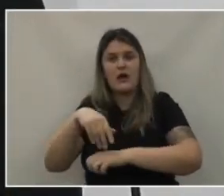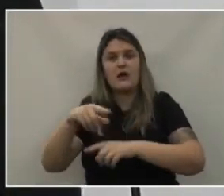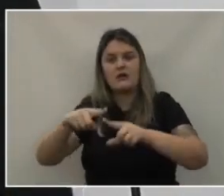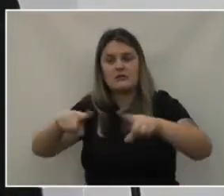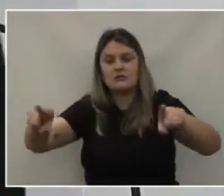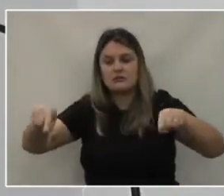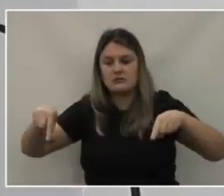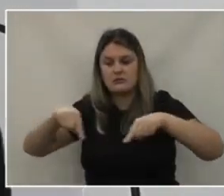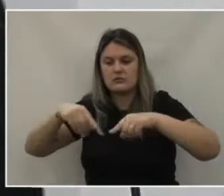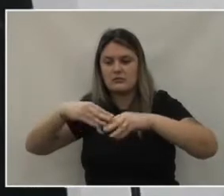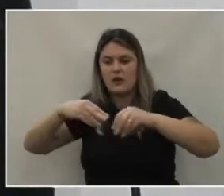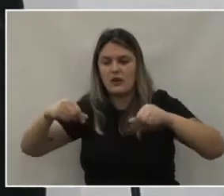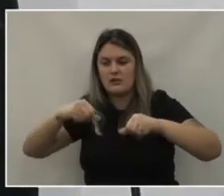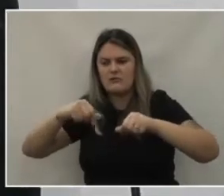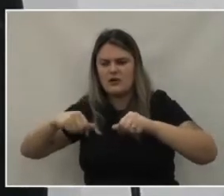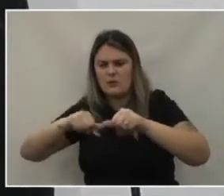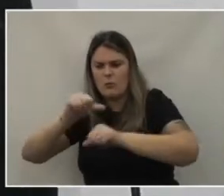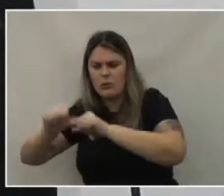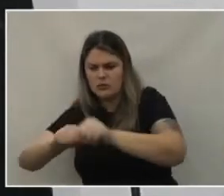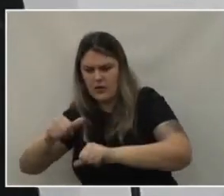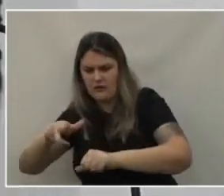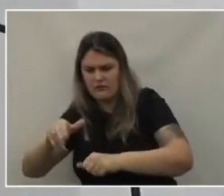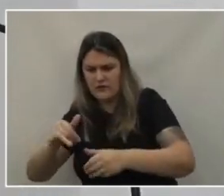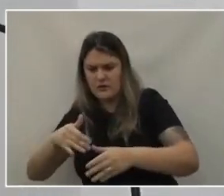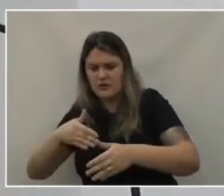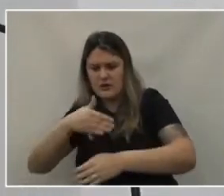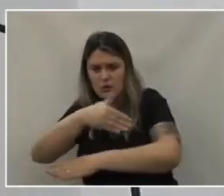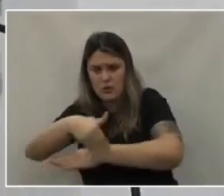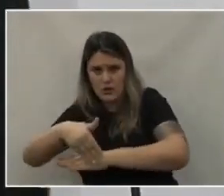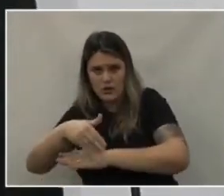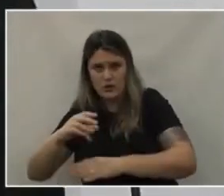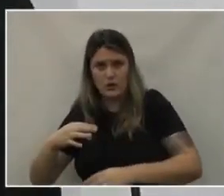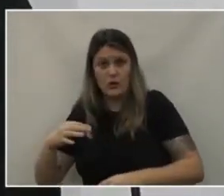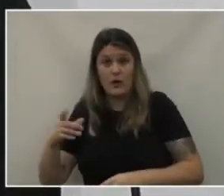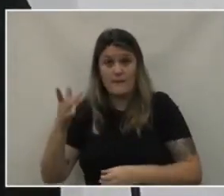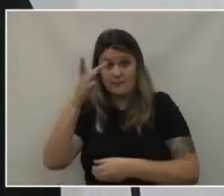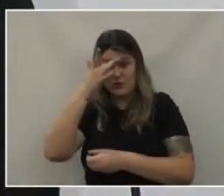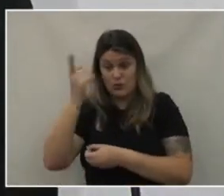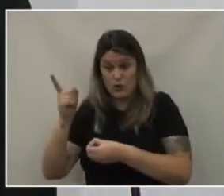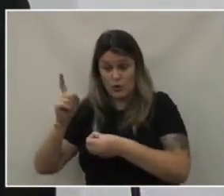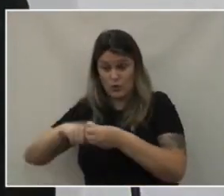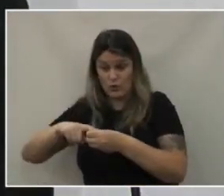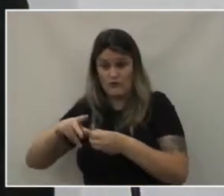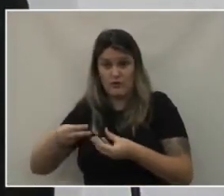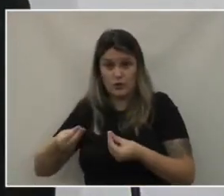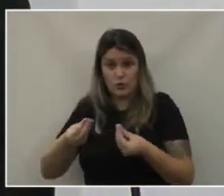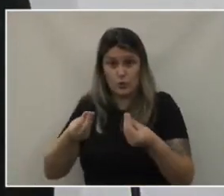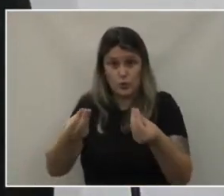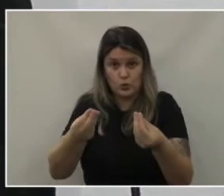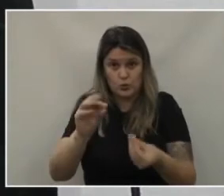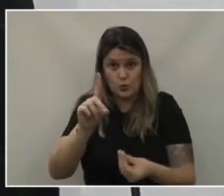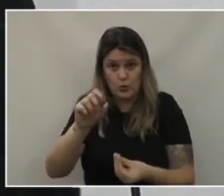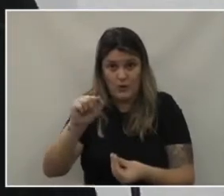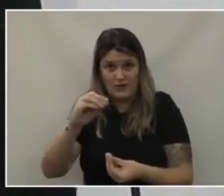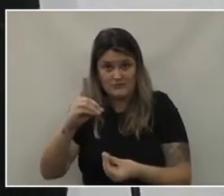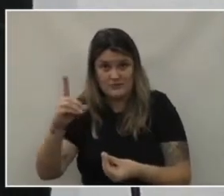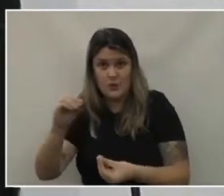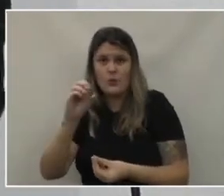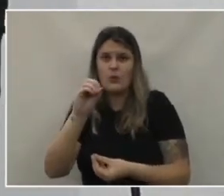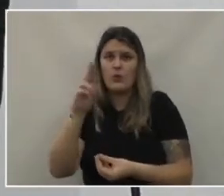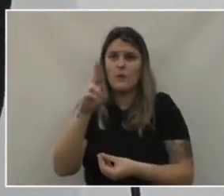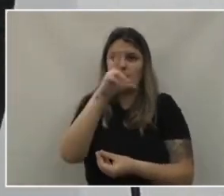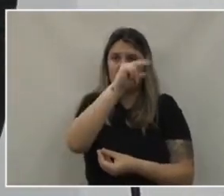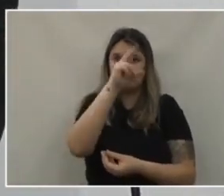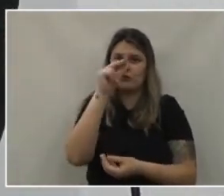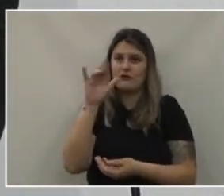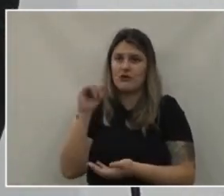pública lote urbano, como que vai ser essa transformação? O dono vai dar o terreno, essa parte, ou a prefeitura vai ter